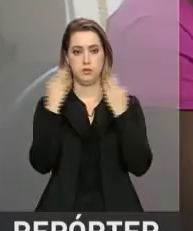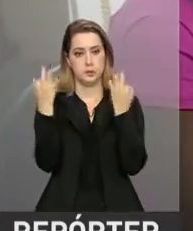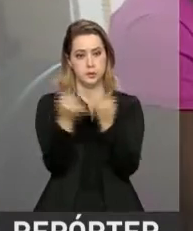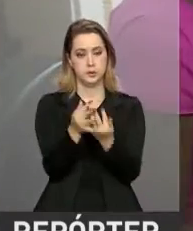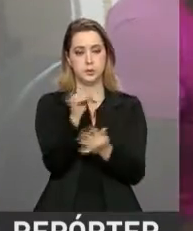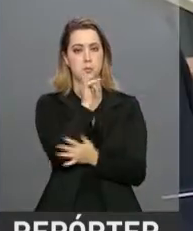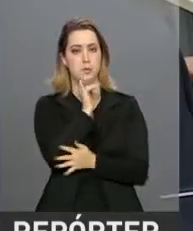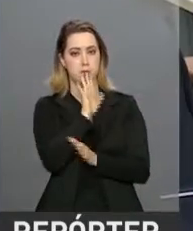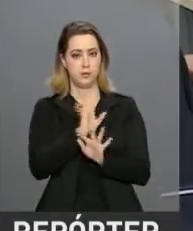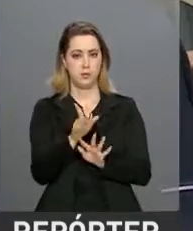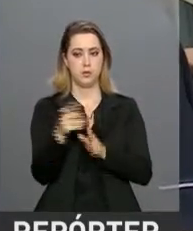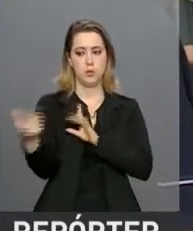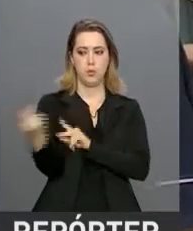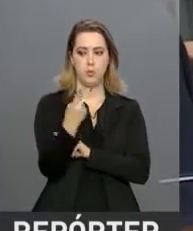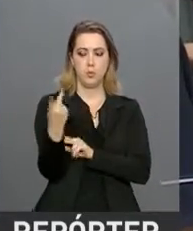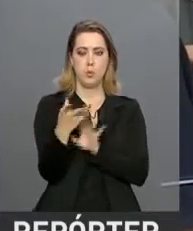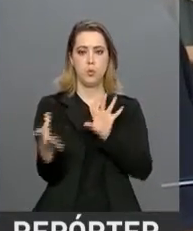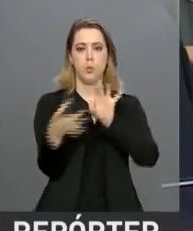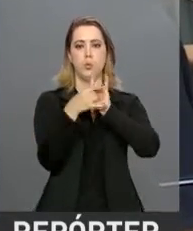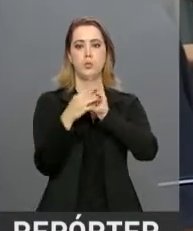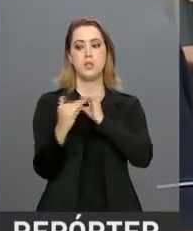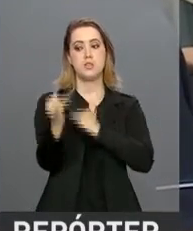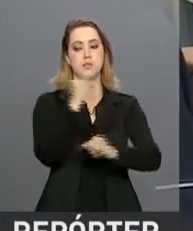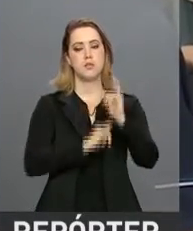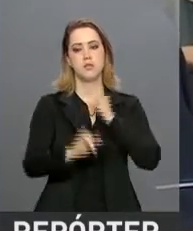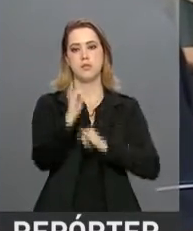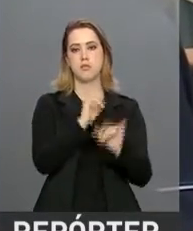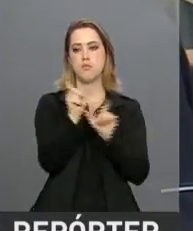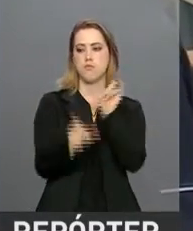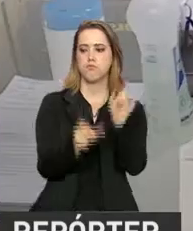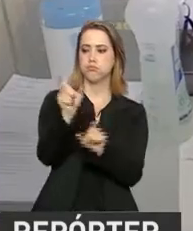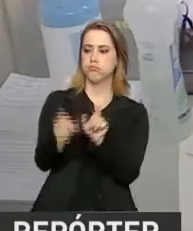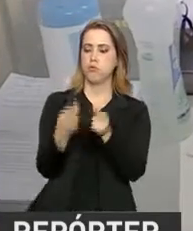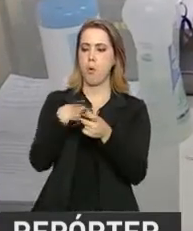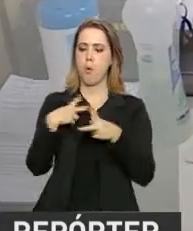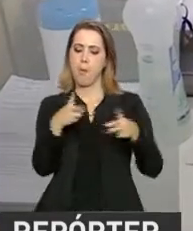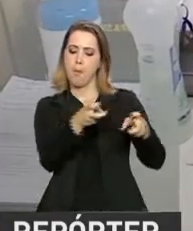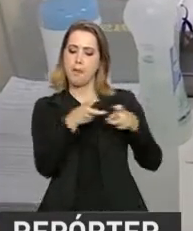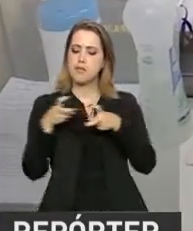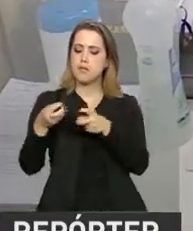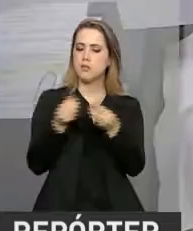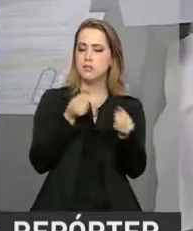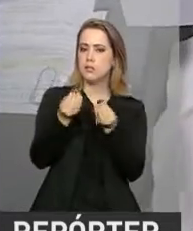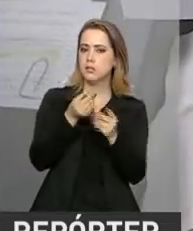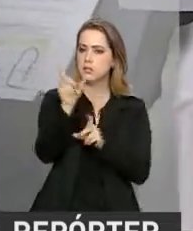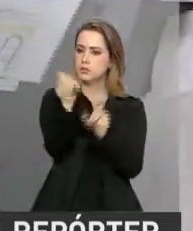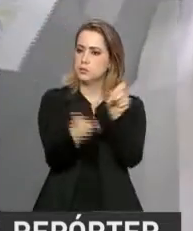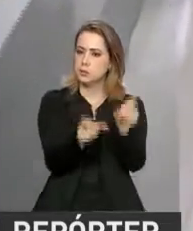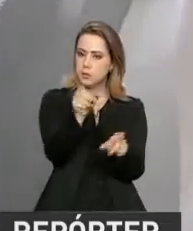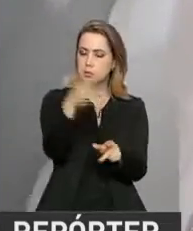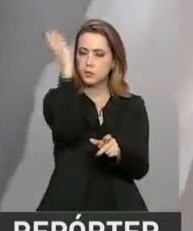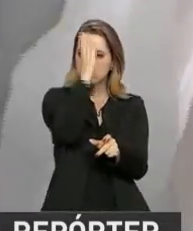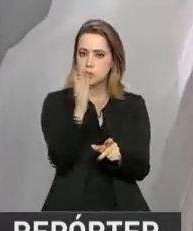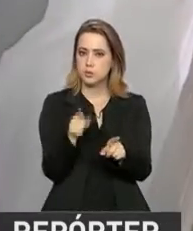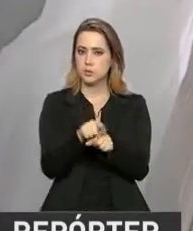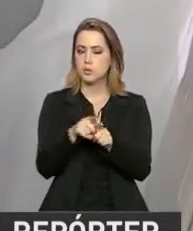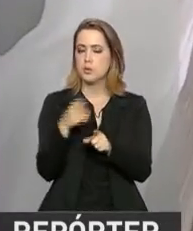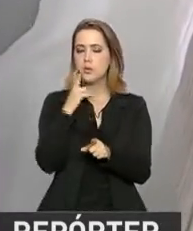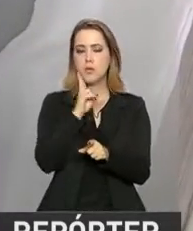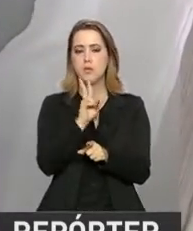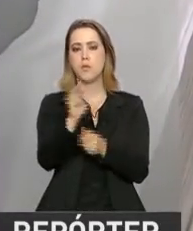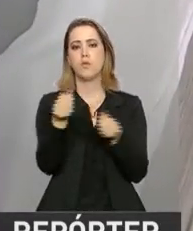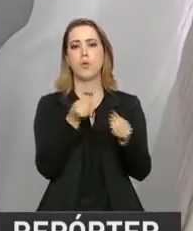as informações existentes nos três poderes formar uma radiografia do cidadão brasileiro e diagnosticar a cura dos